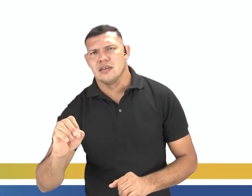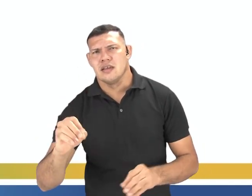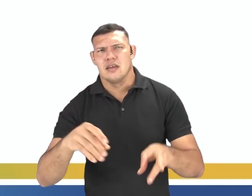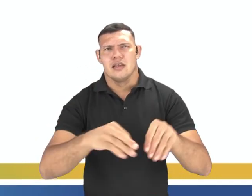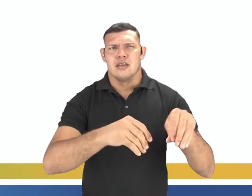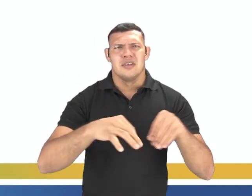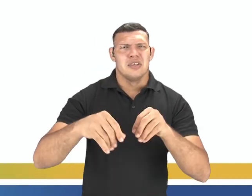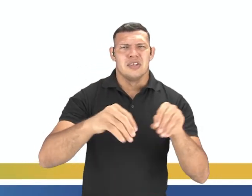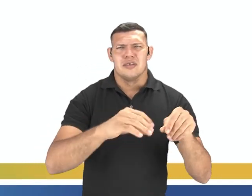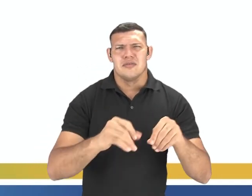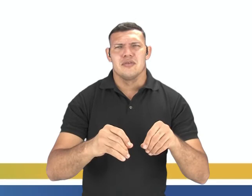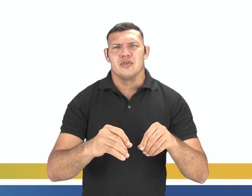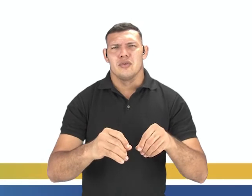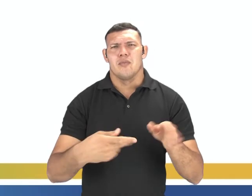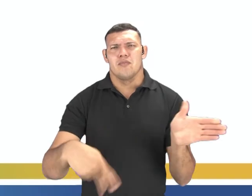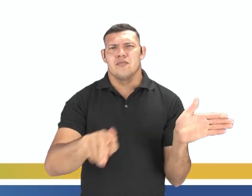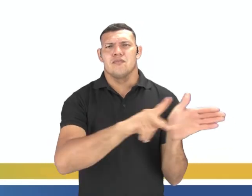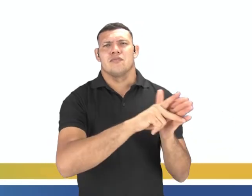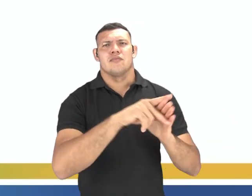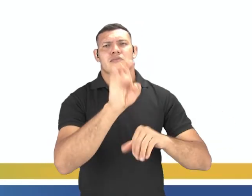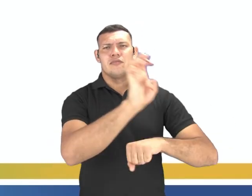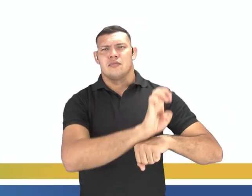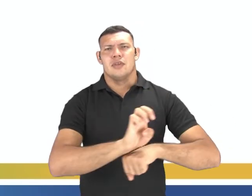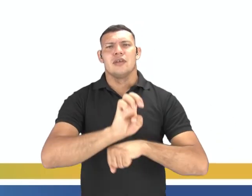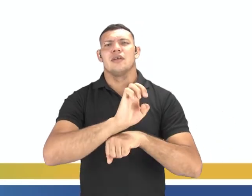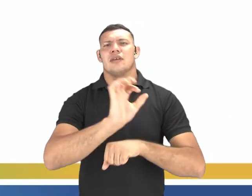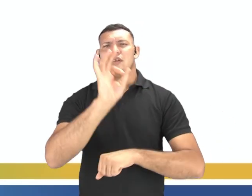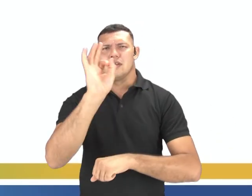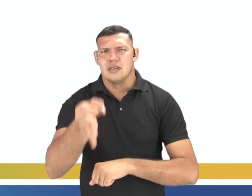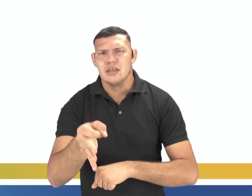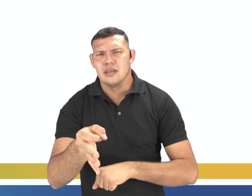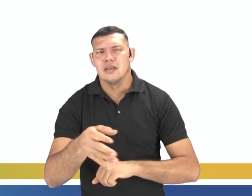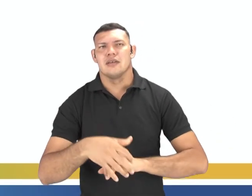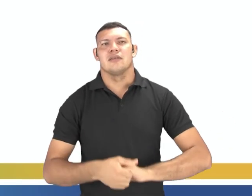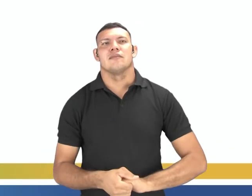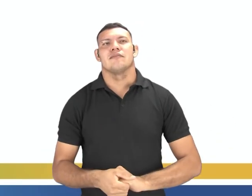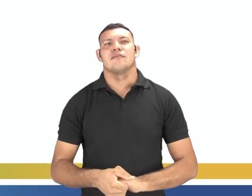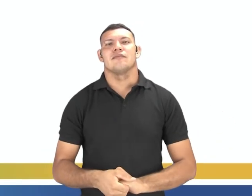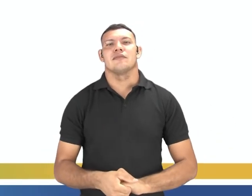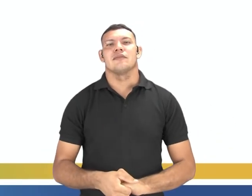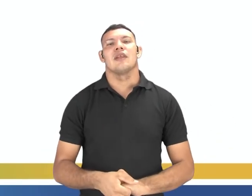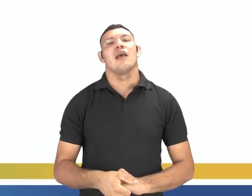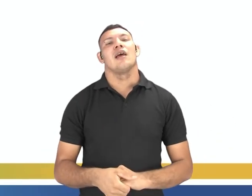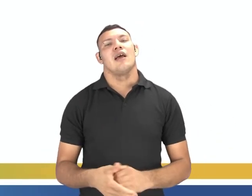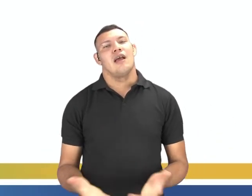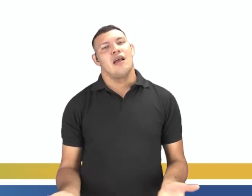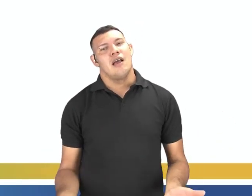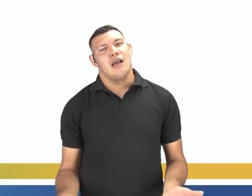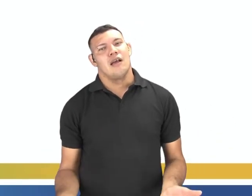num contexto correto? Vamos ver o que está certo.